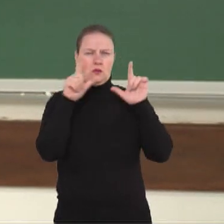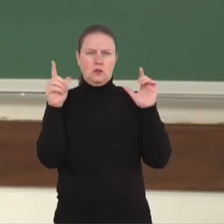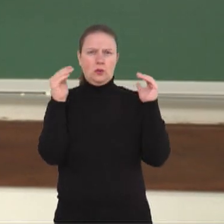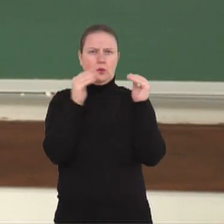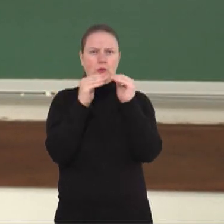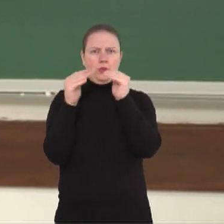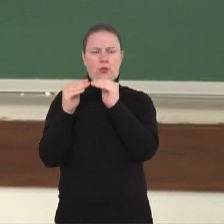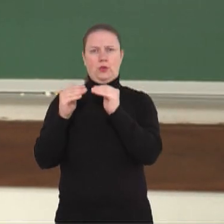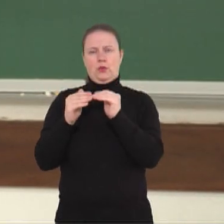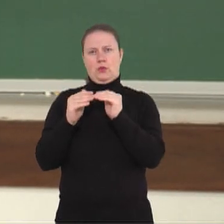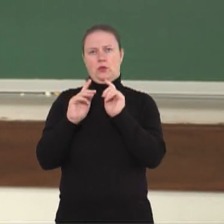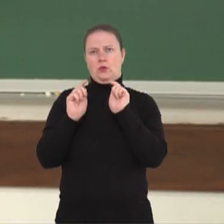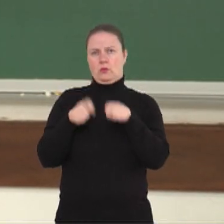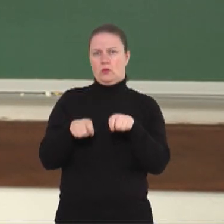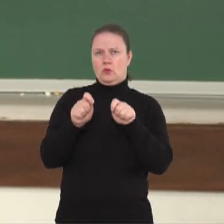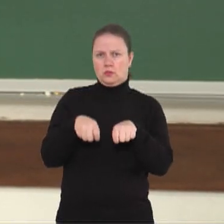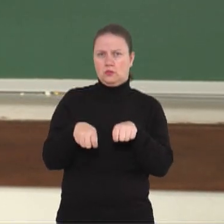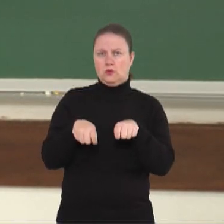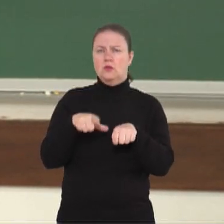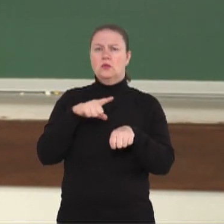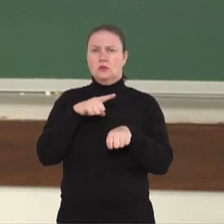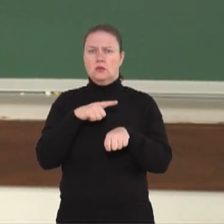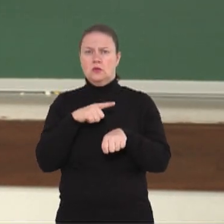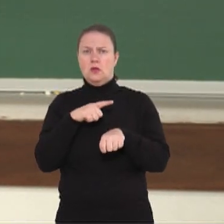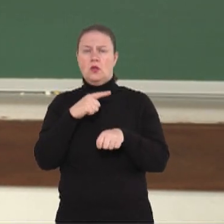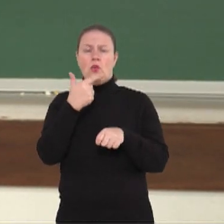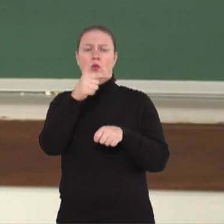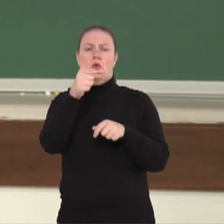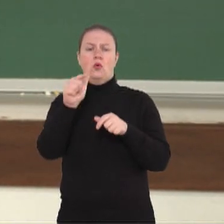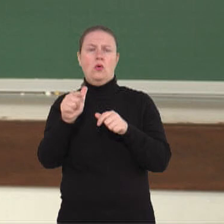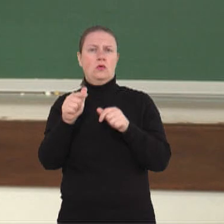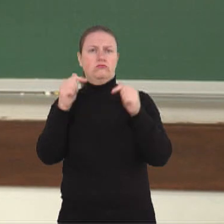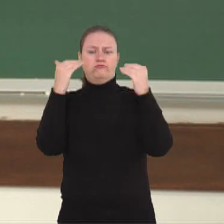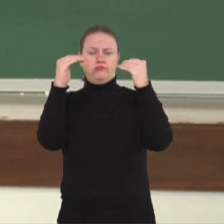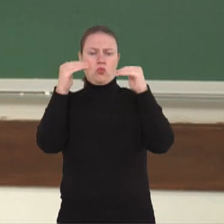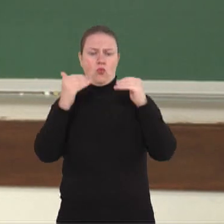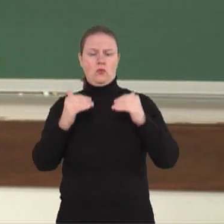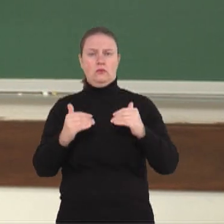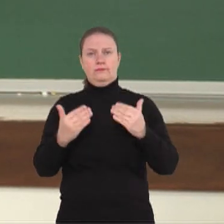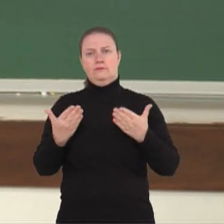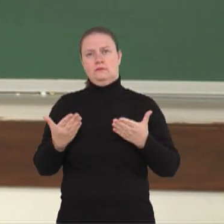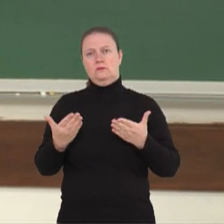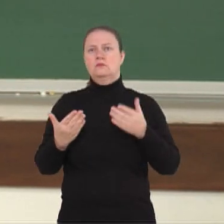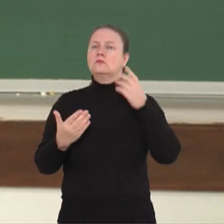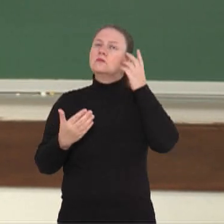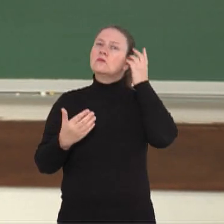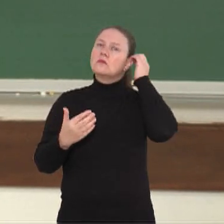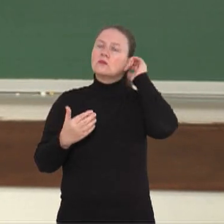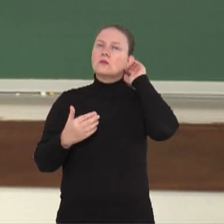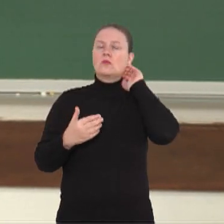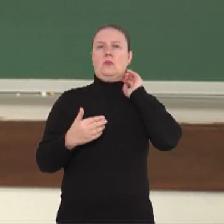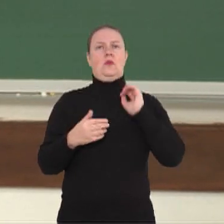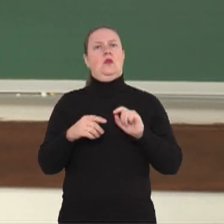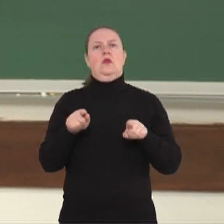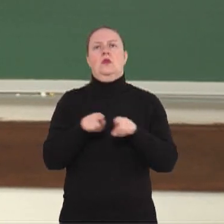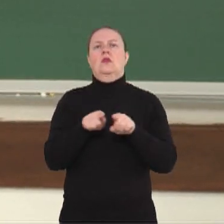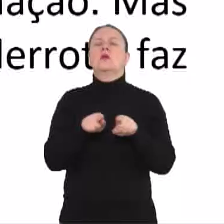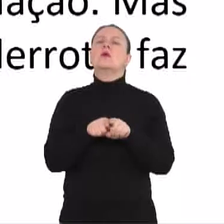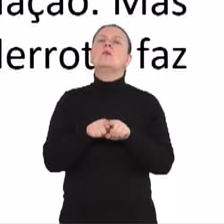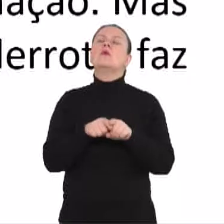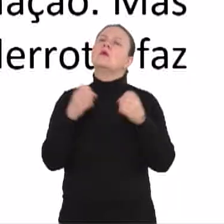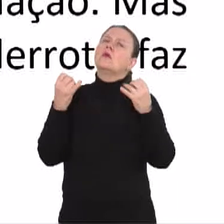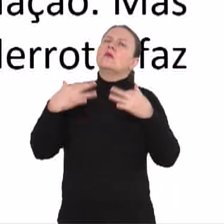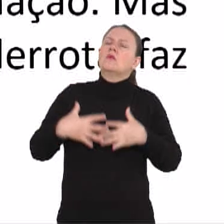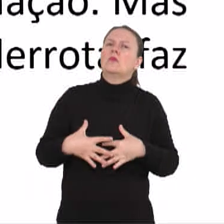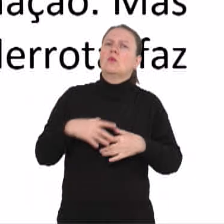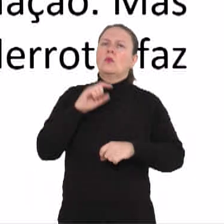outras análises poderiam ter outras questões aí nesse sentido. Então, posicionamento, de novo posicionamento, ela diz, ó,